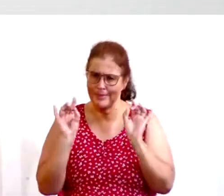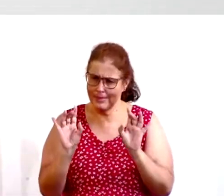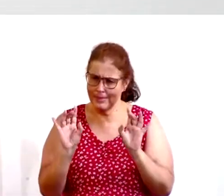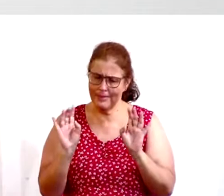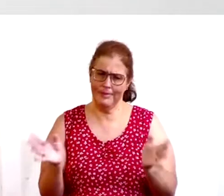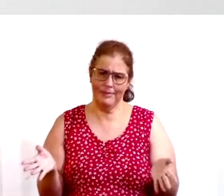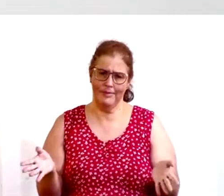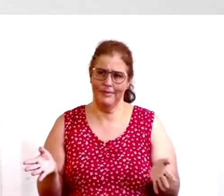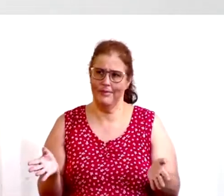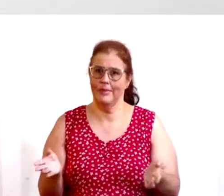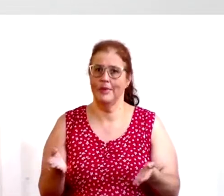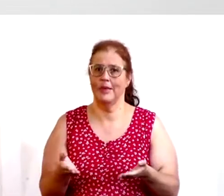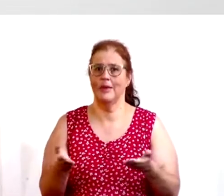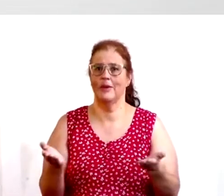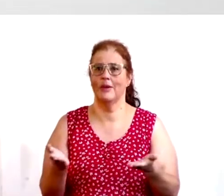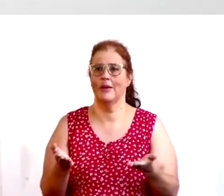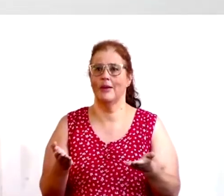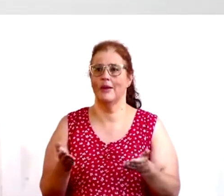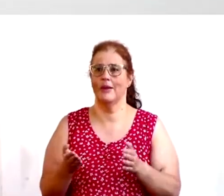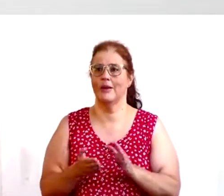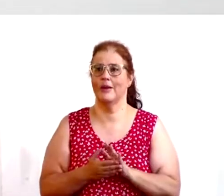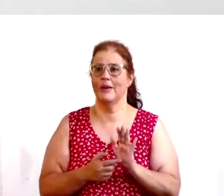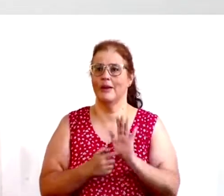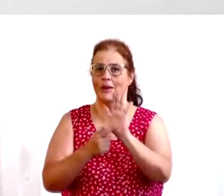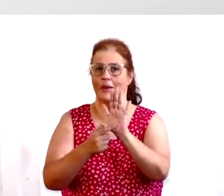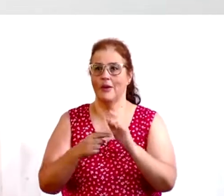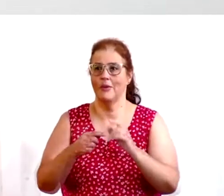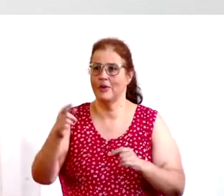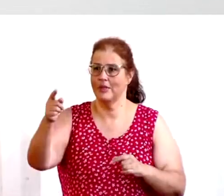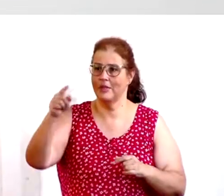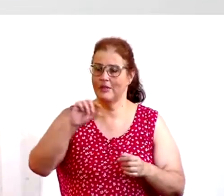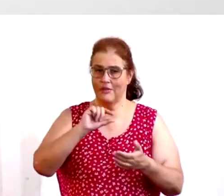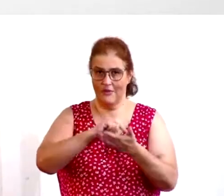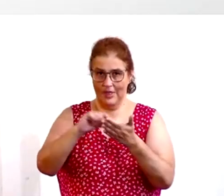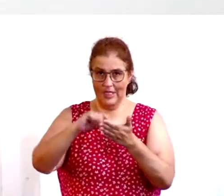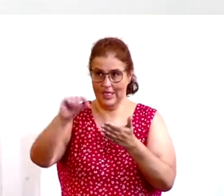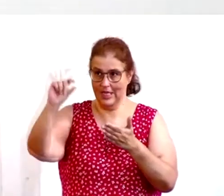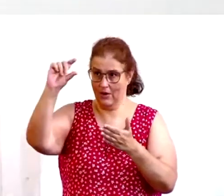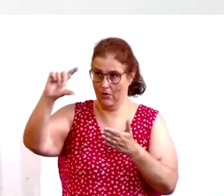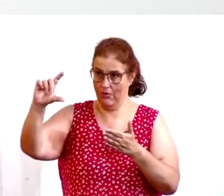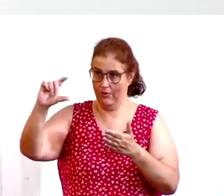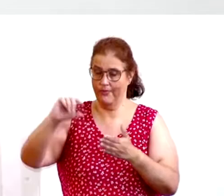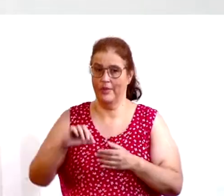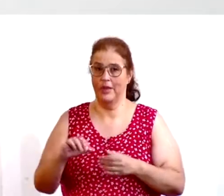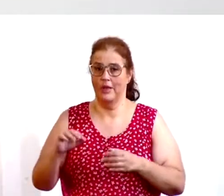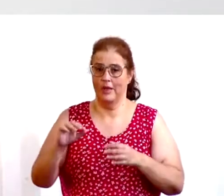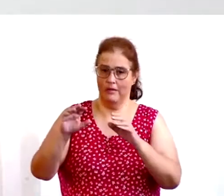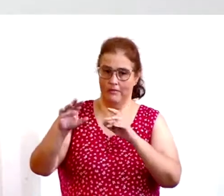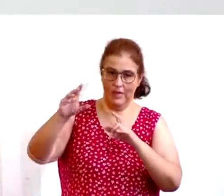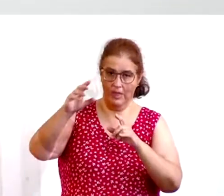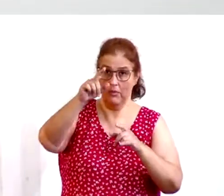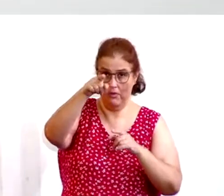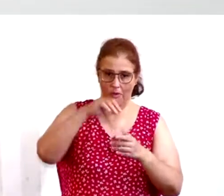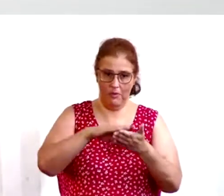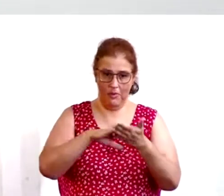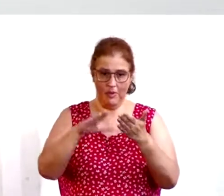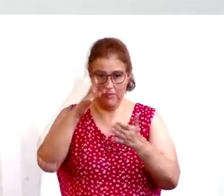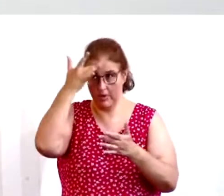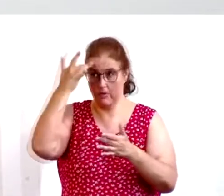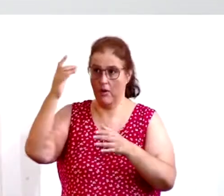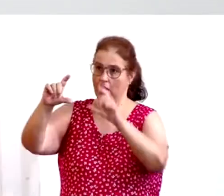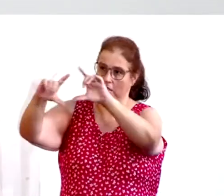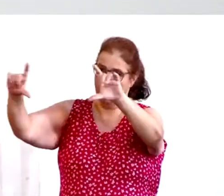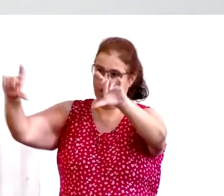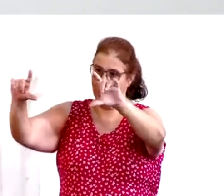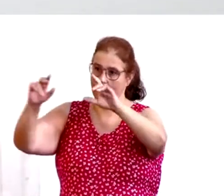até ao Sandro, se possível, se puder deixar esses 2 versículos aqui nos telões, que é importante enquanto